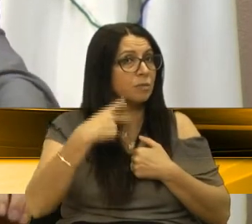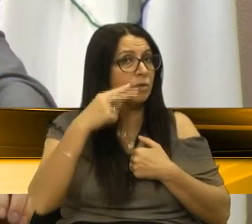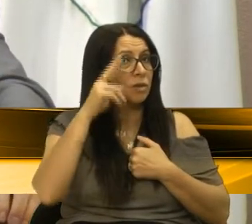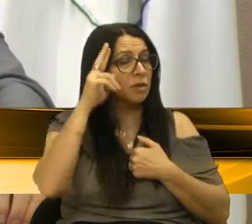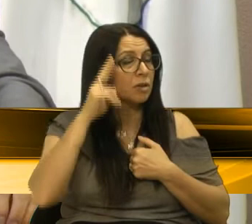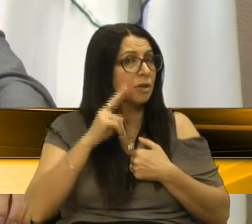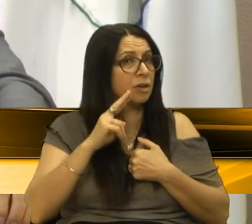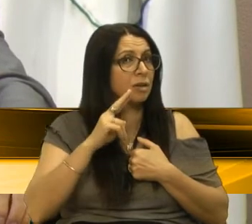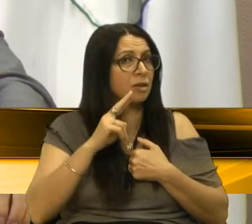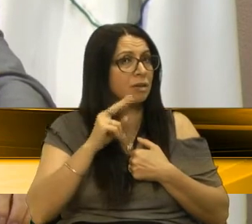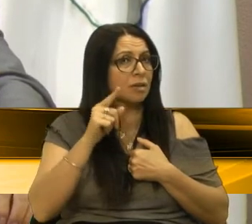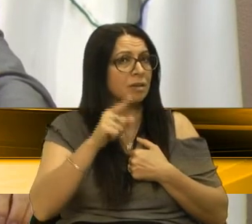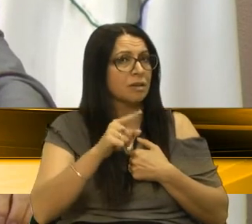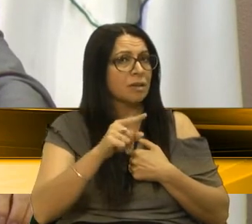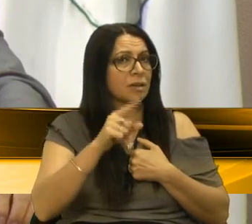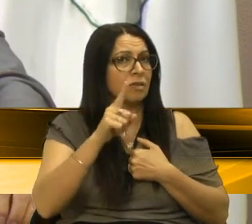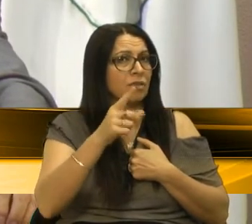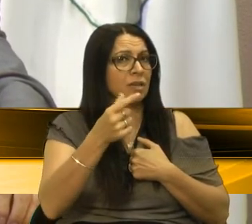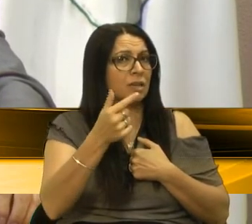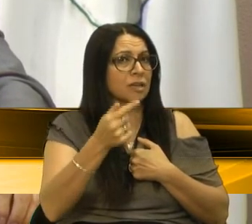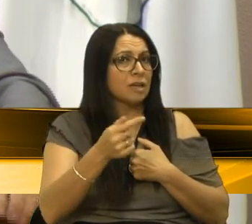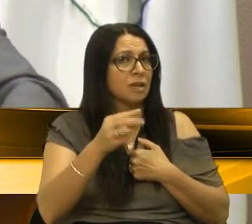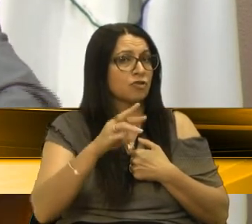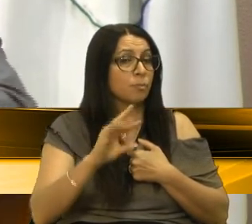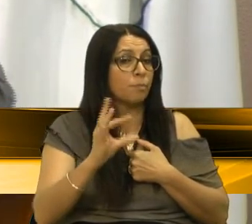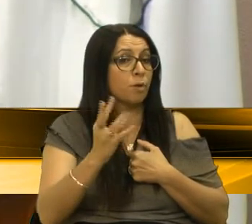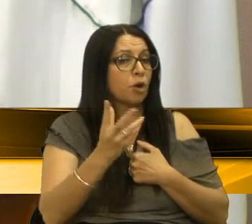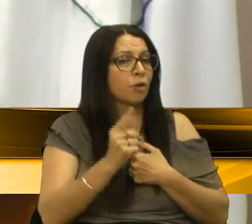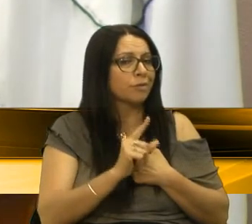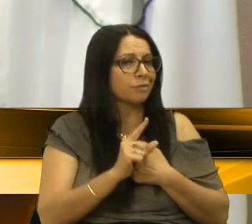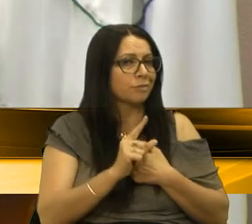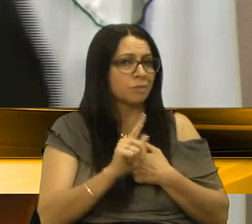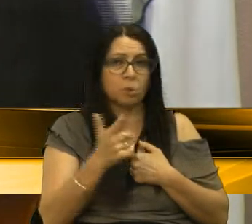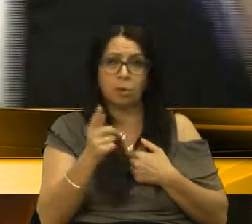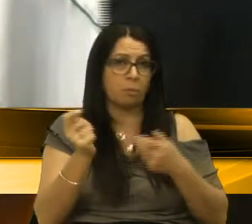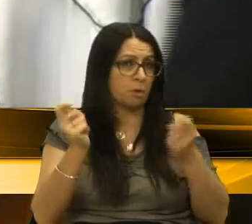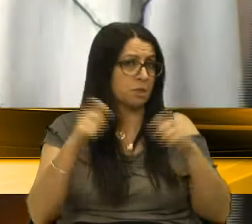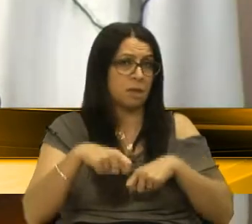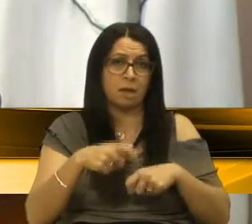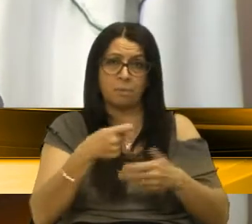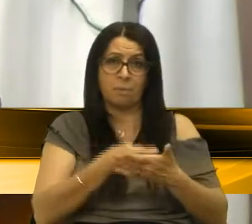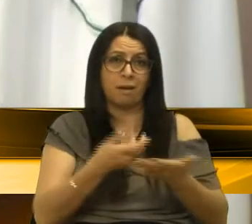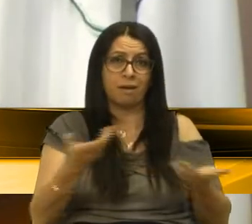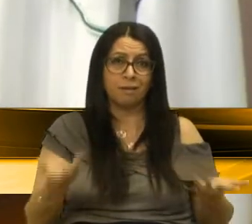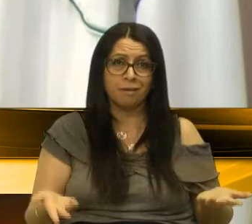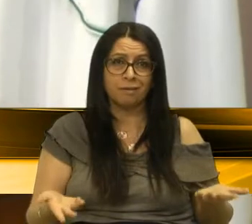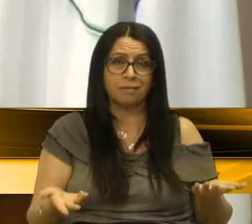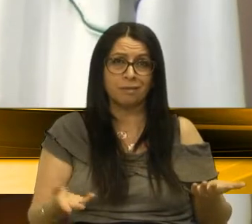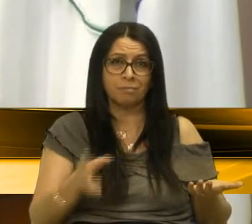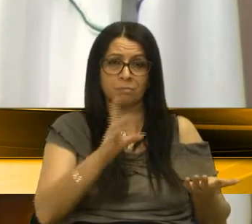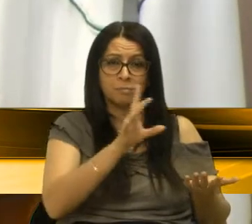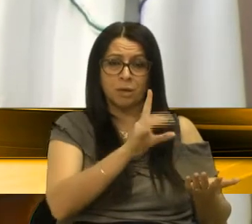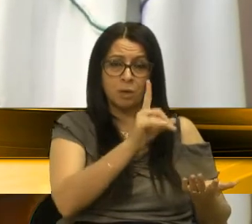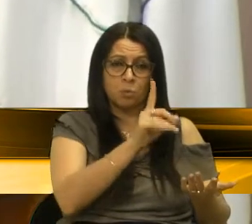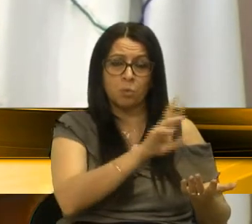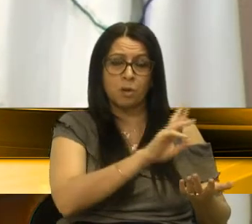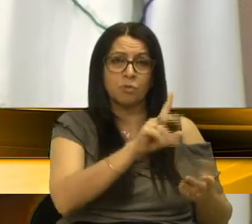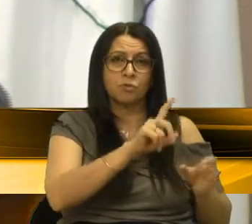Bueno, da ordem de 17 milhões, já não tendo mais capacidade de pagamento, para cada R$1 de